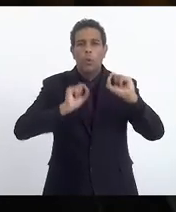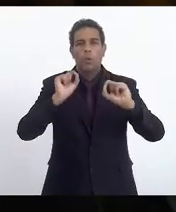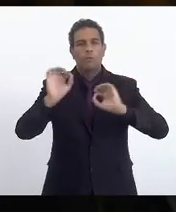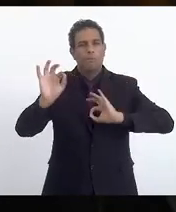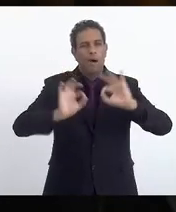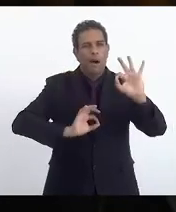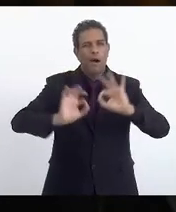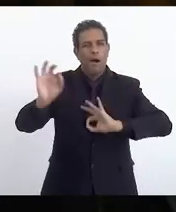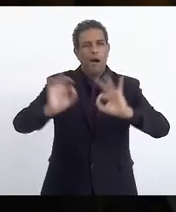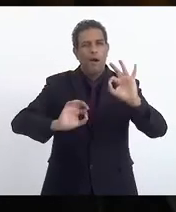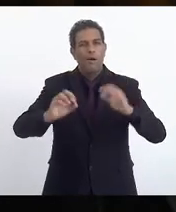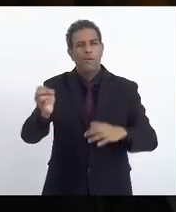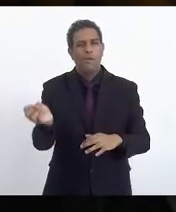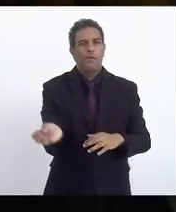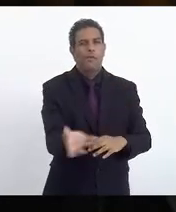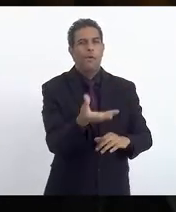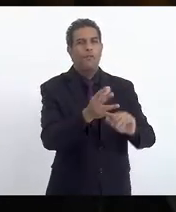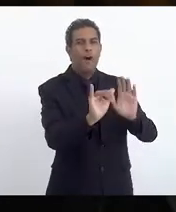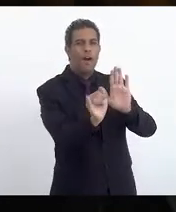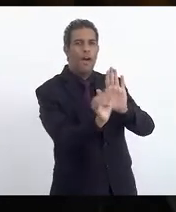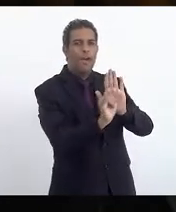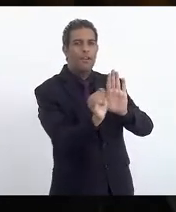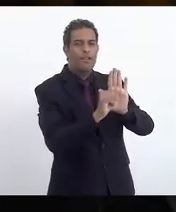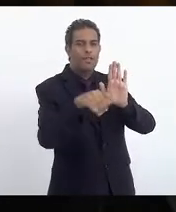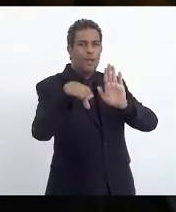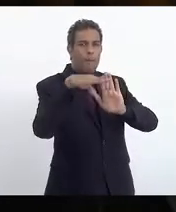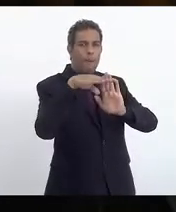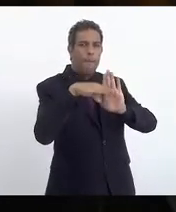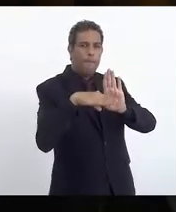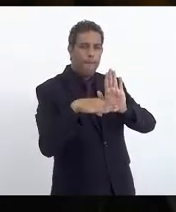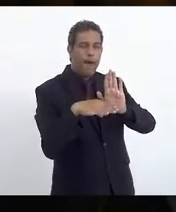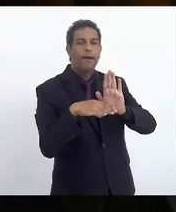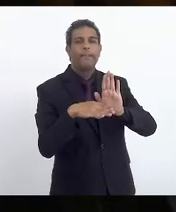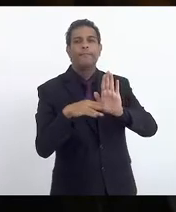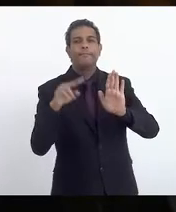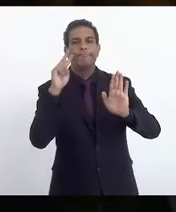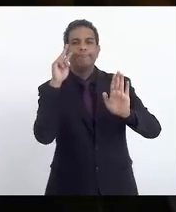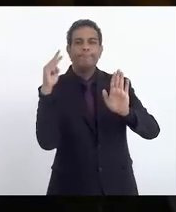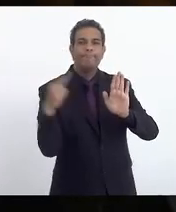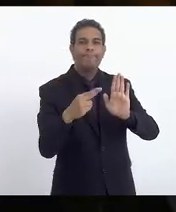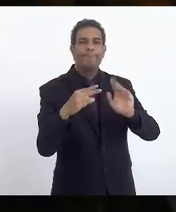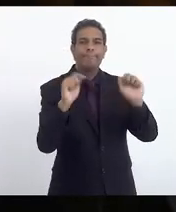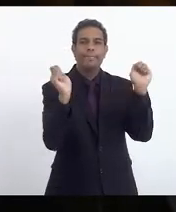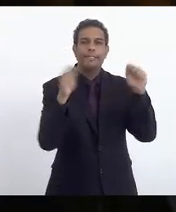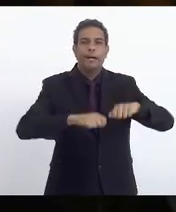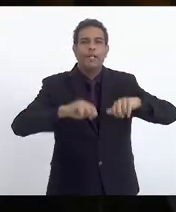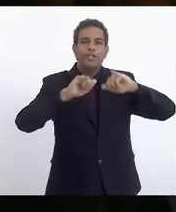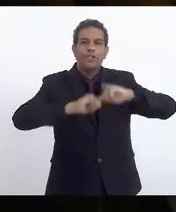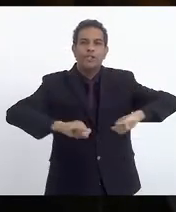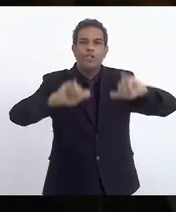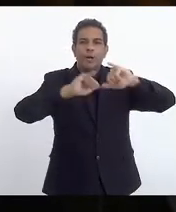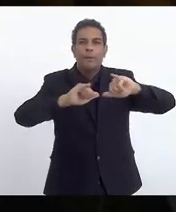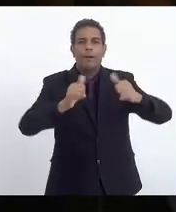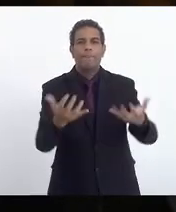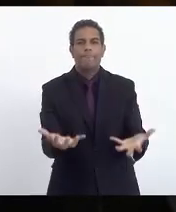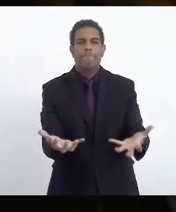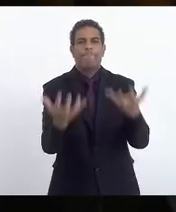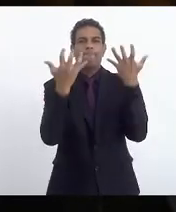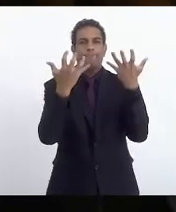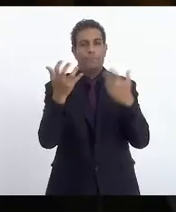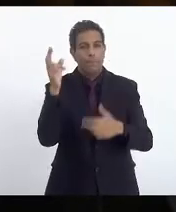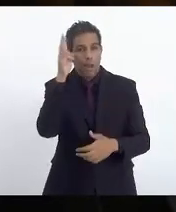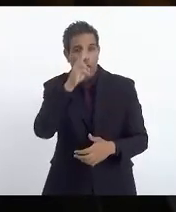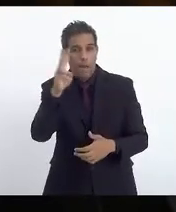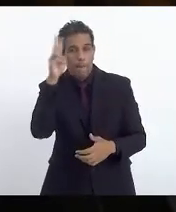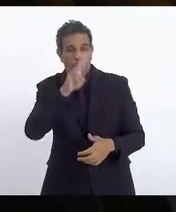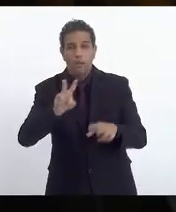preparação de um novo edital de licitação mais do que ensaiou chegou a lançar um edital quero aqui